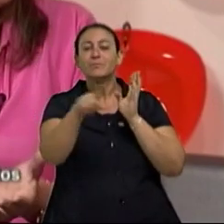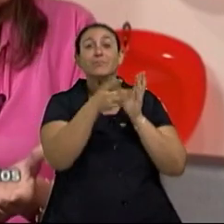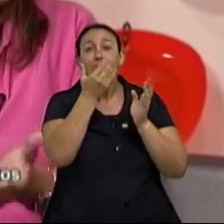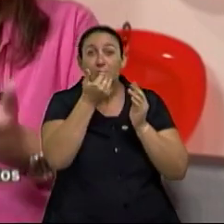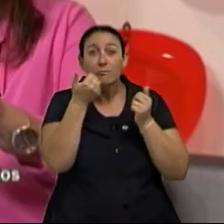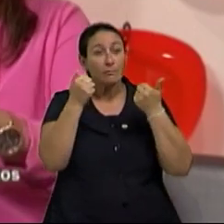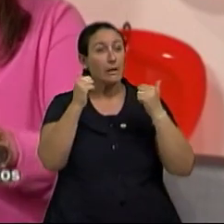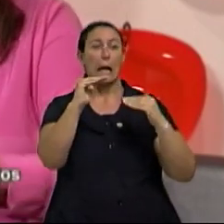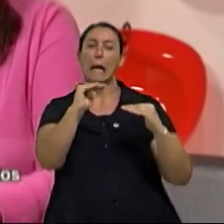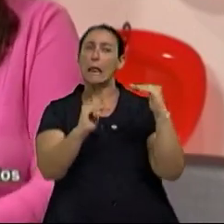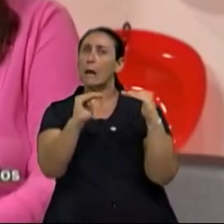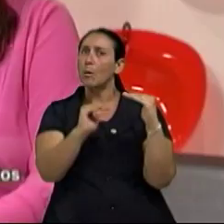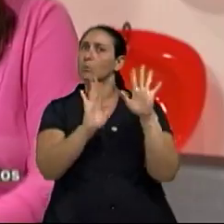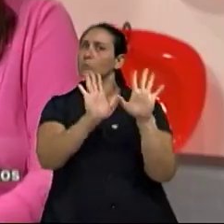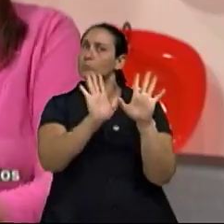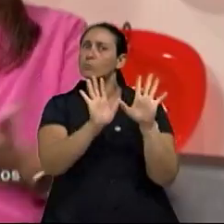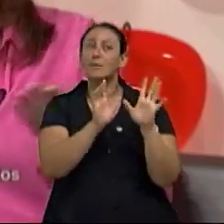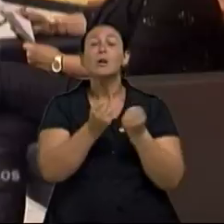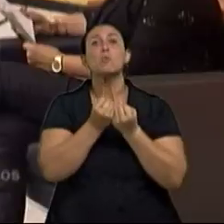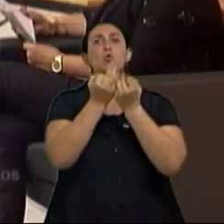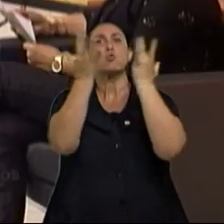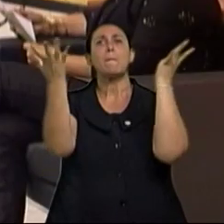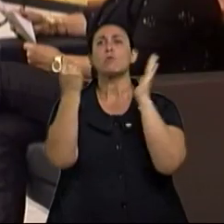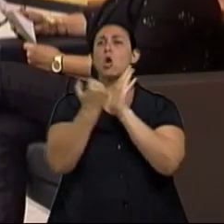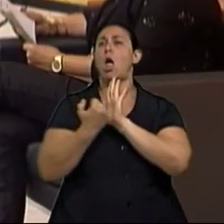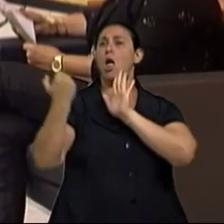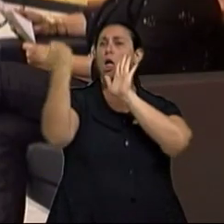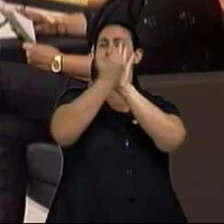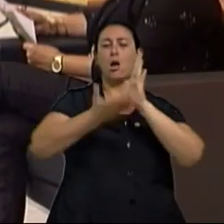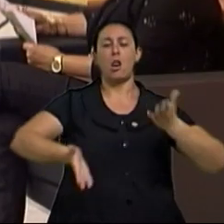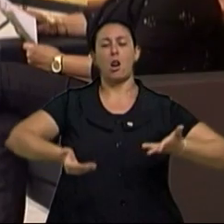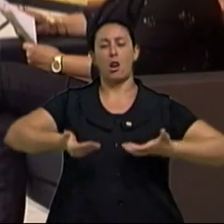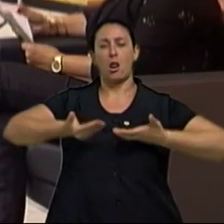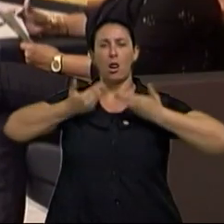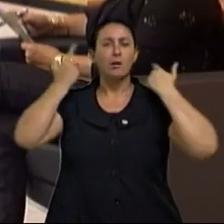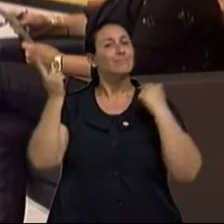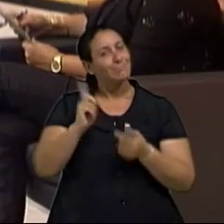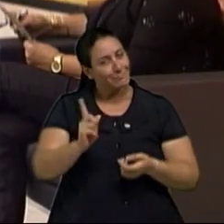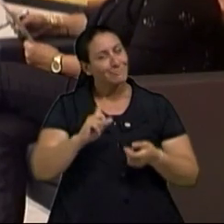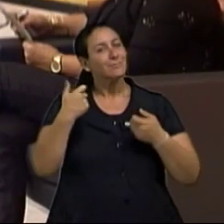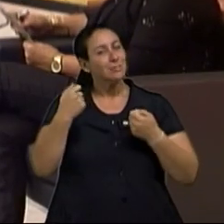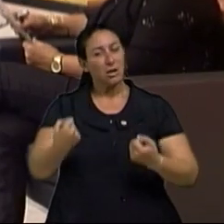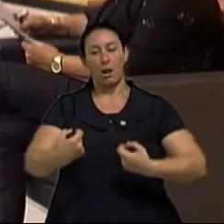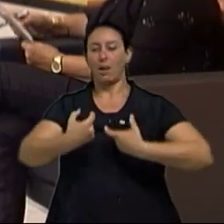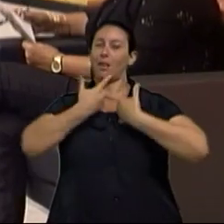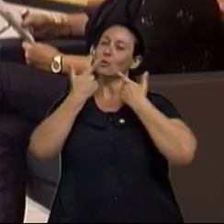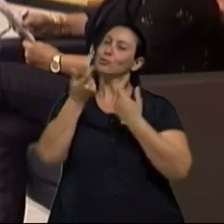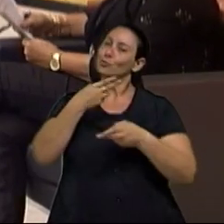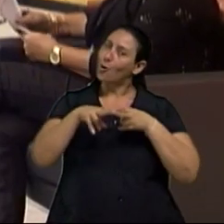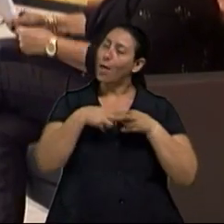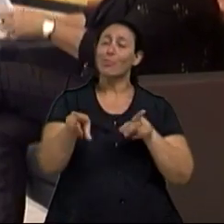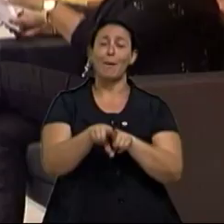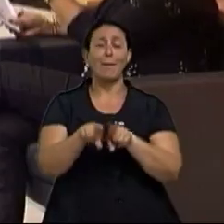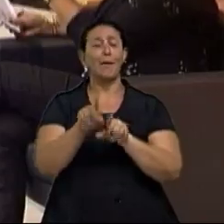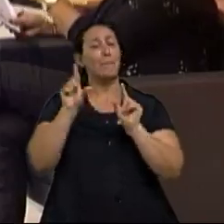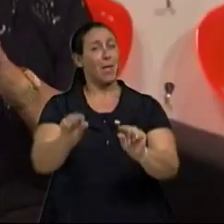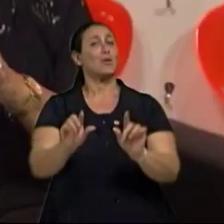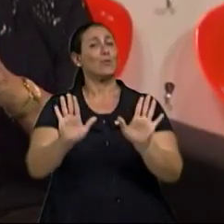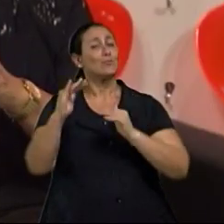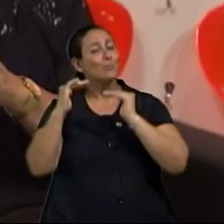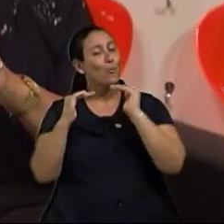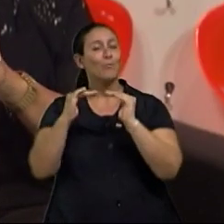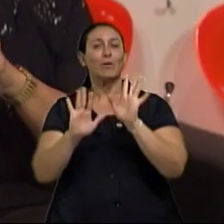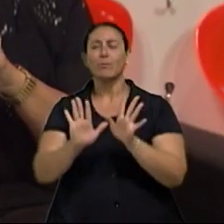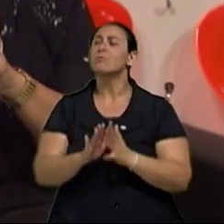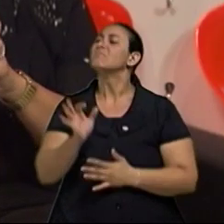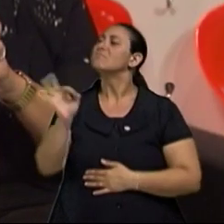farináceos, tudo em excesso faz mal. E chocolate também, em excesso, também, claro, tudo com moderação. Claro, e me